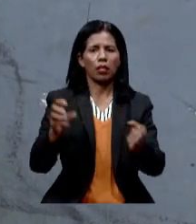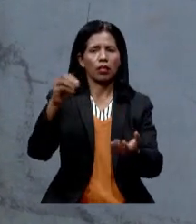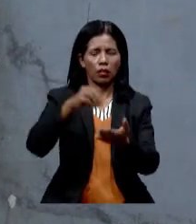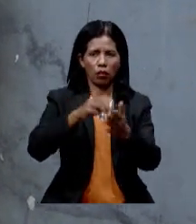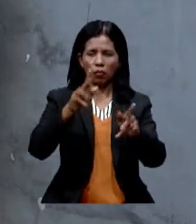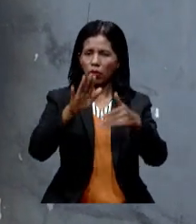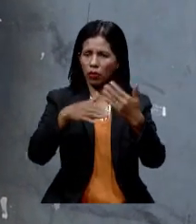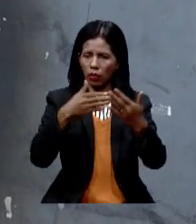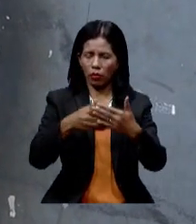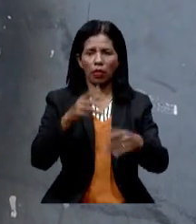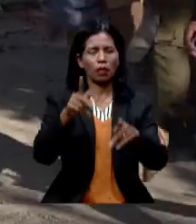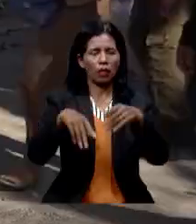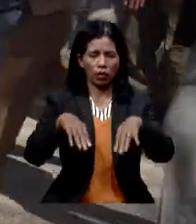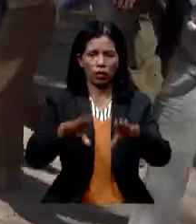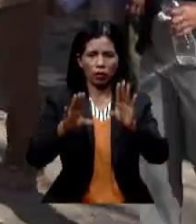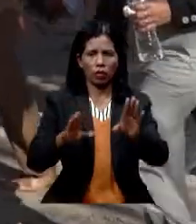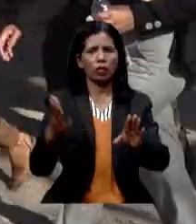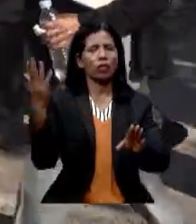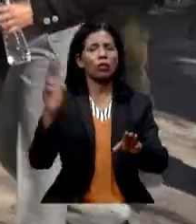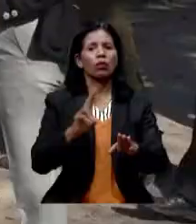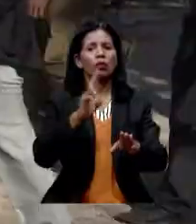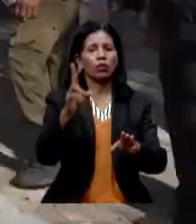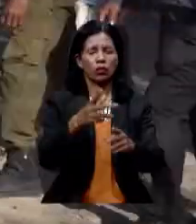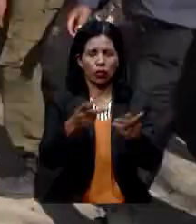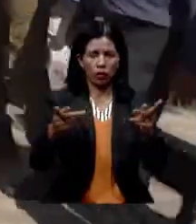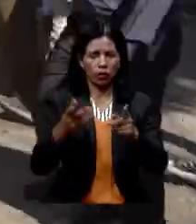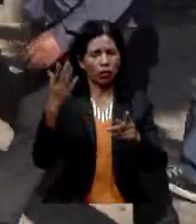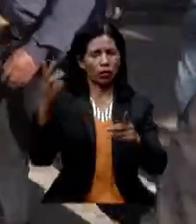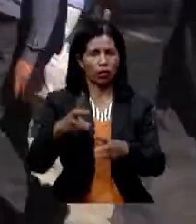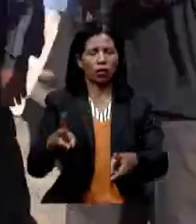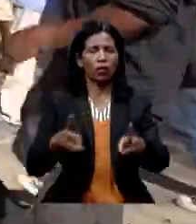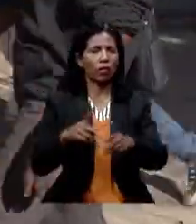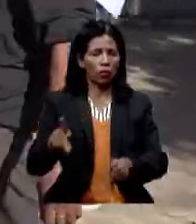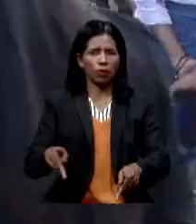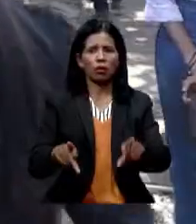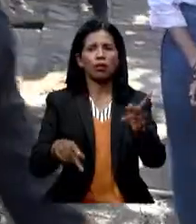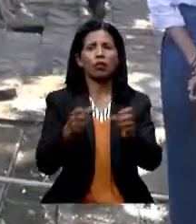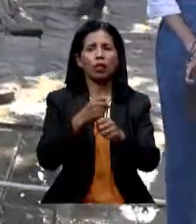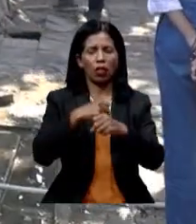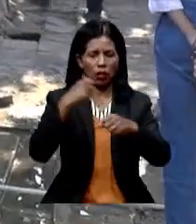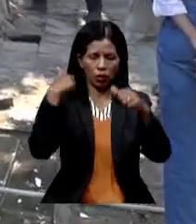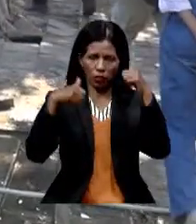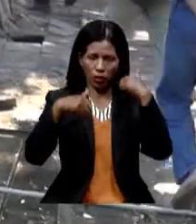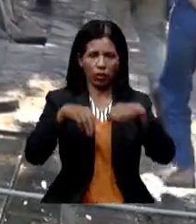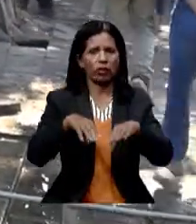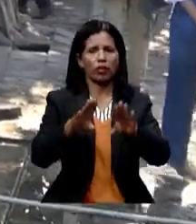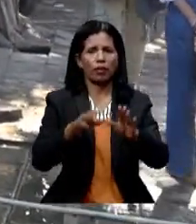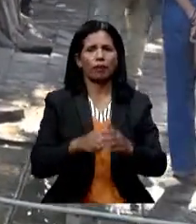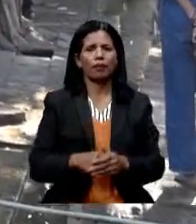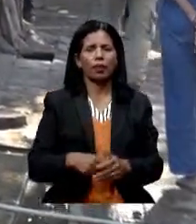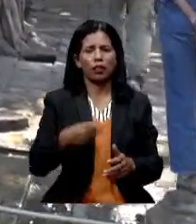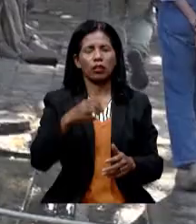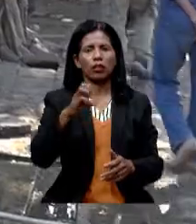roto vendedor siranebe durante né, ocupa trotuar leten no estrada público, o de halau atividade negócio. Germano